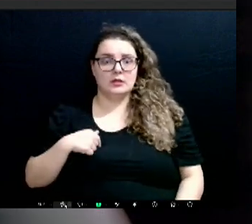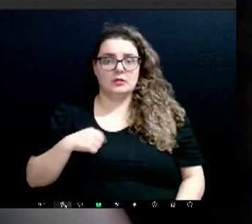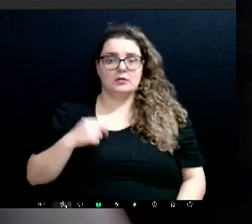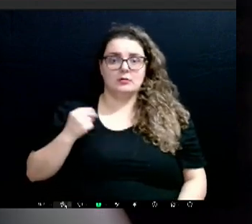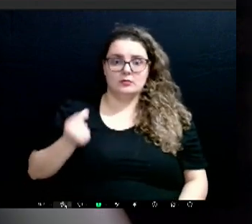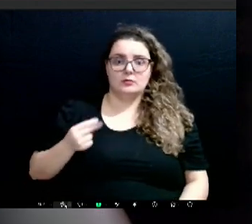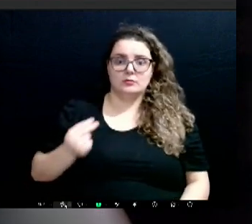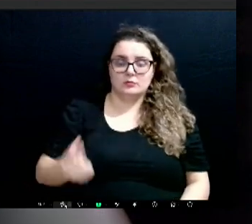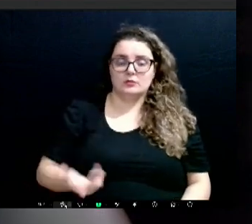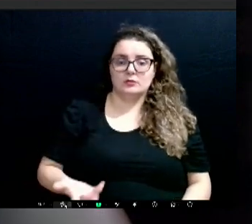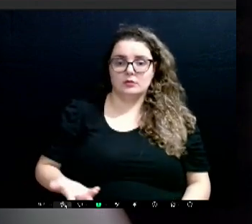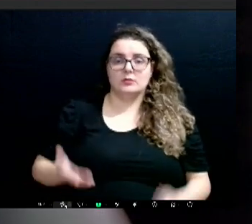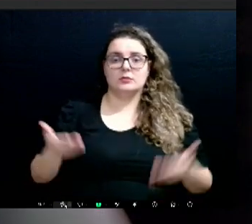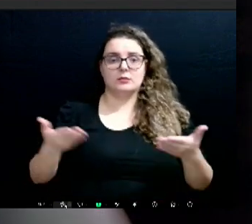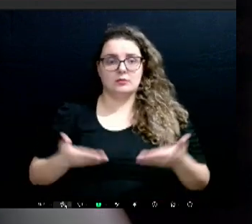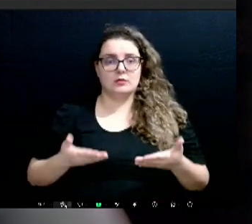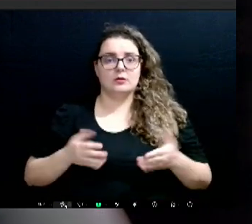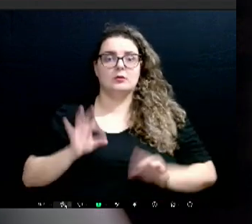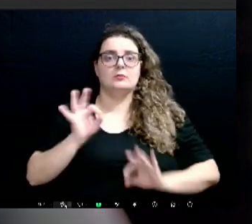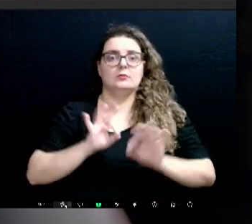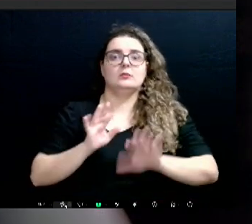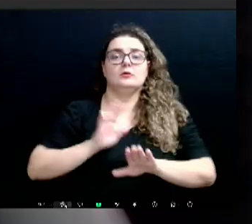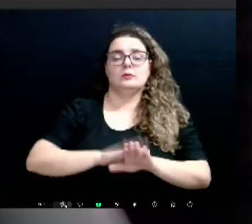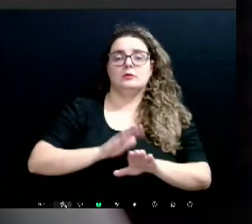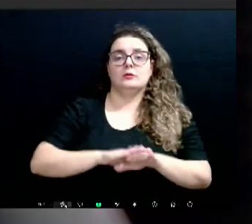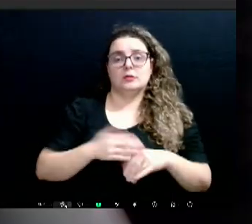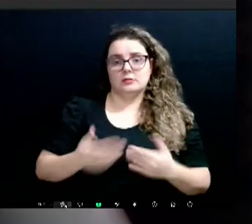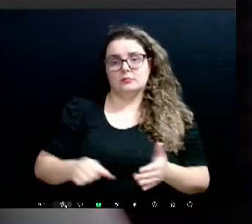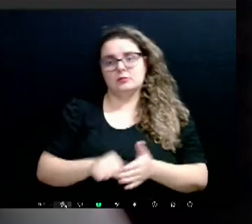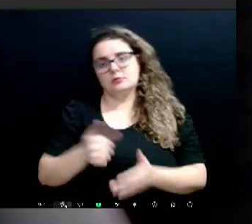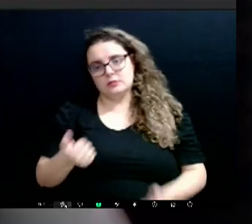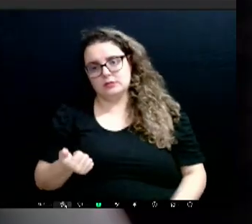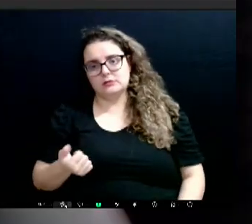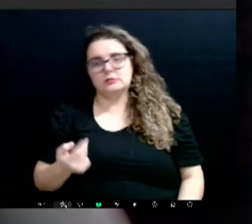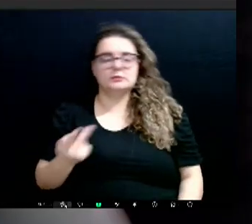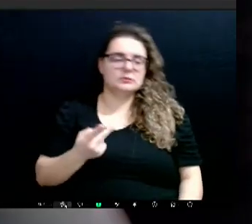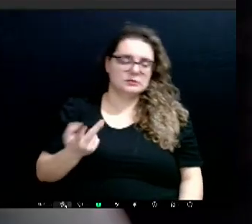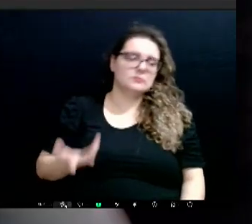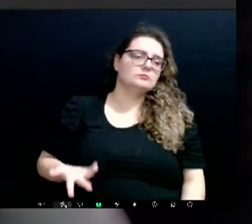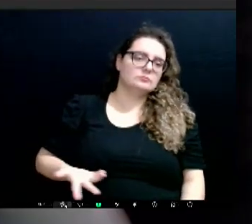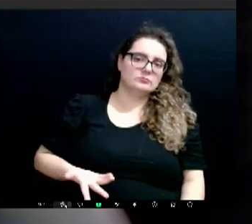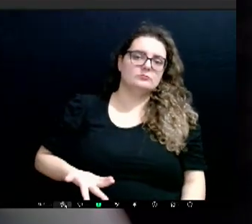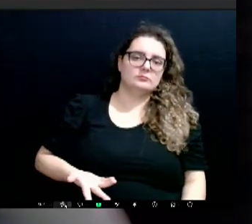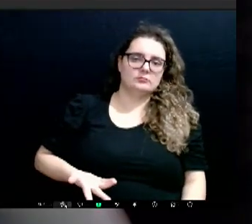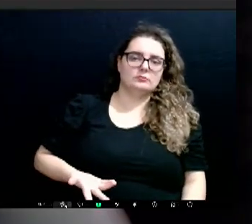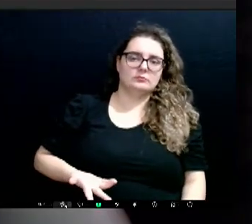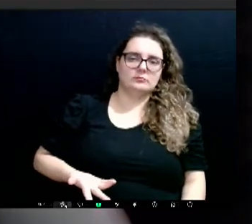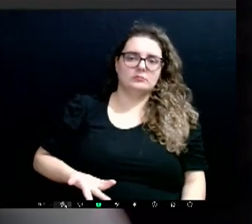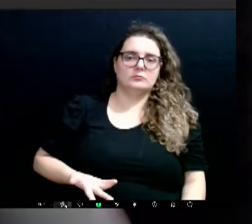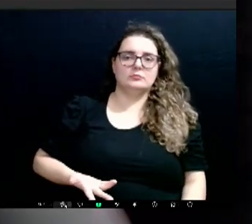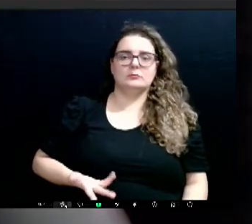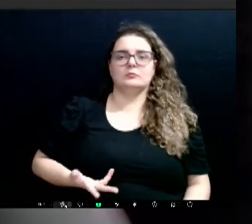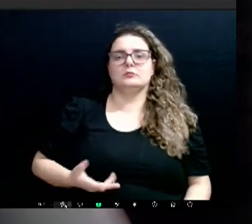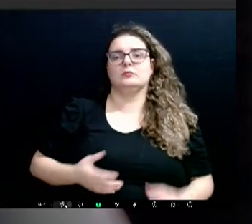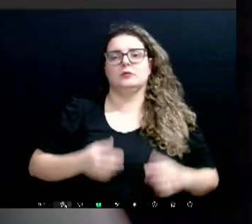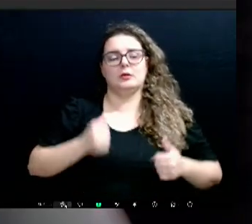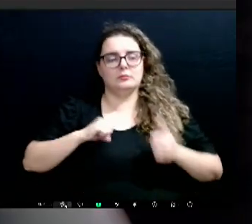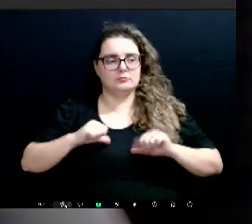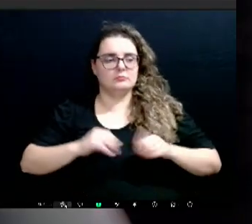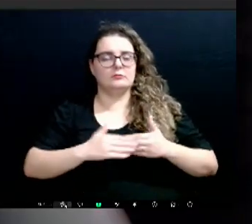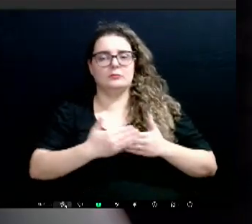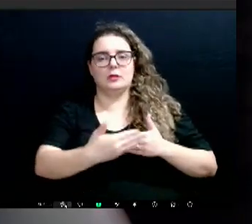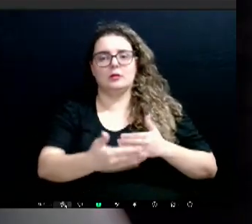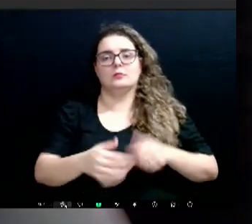vou criar um plano de ação. Primeiro isso. E segundo, né, como desencadeando a ansiedade, a gente pode trazer estratégias que